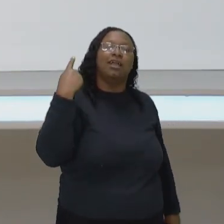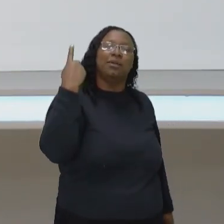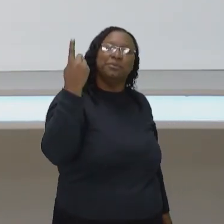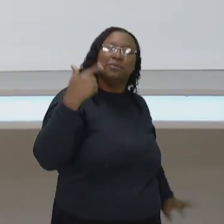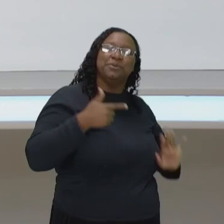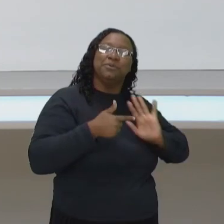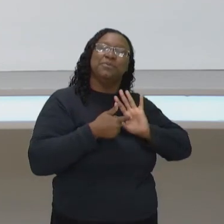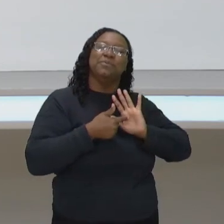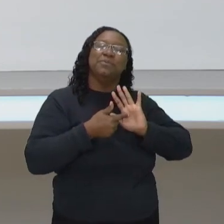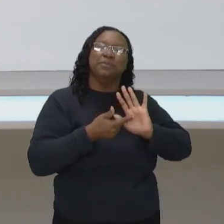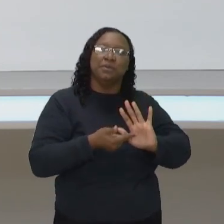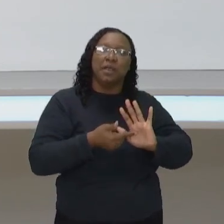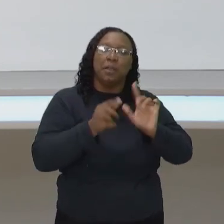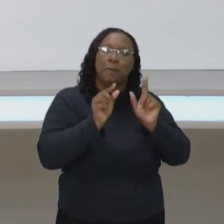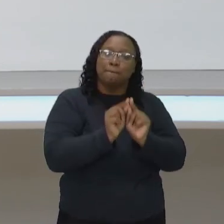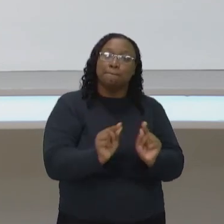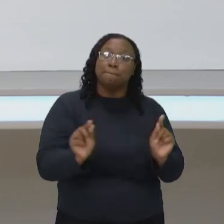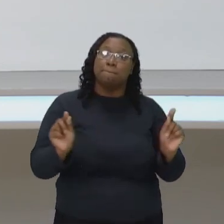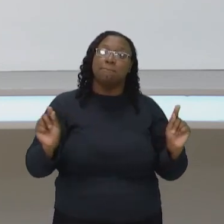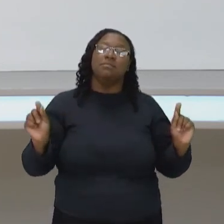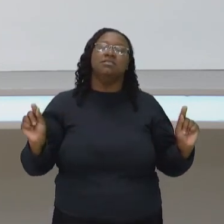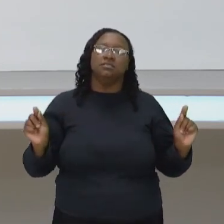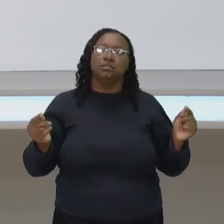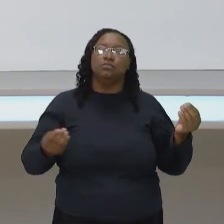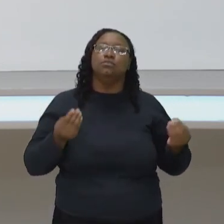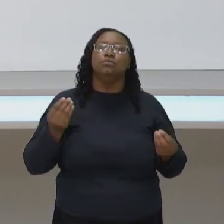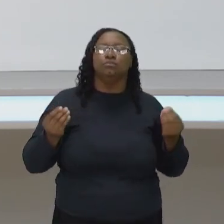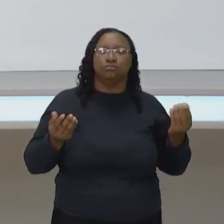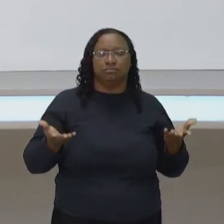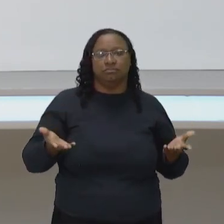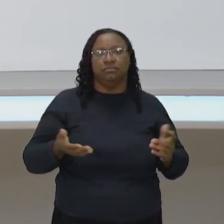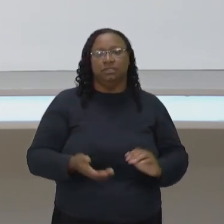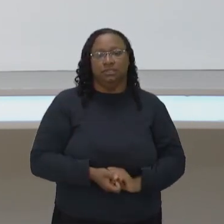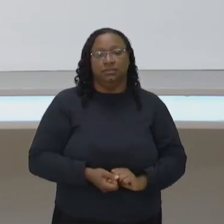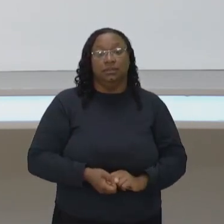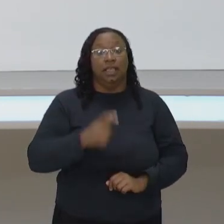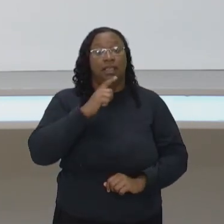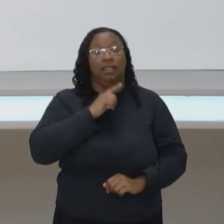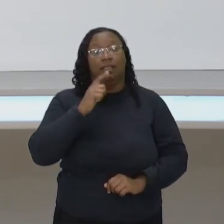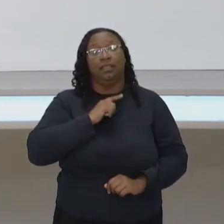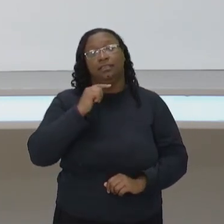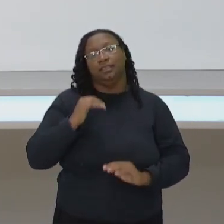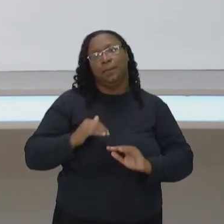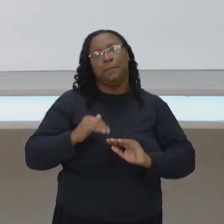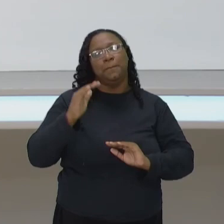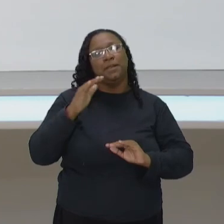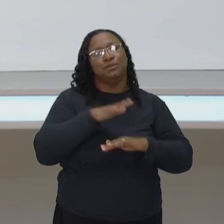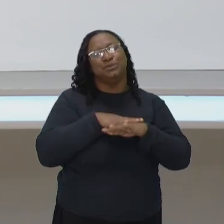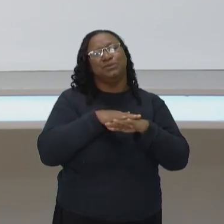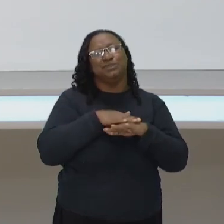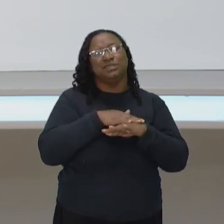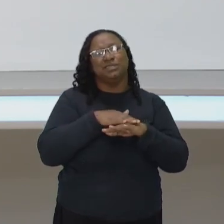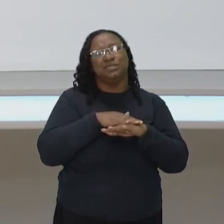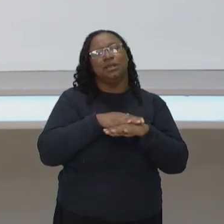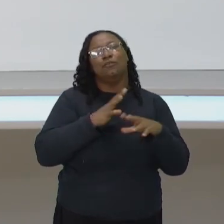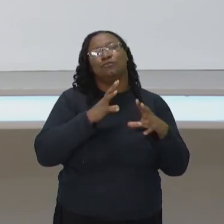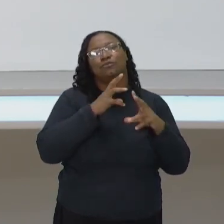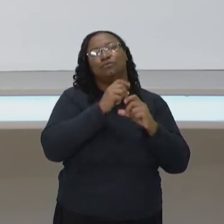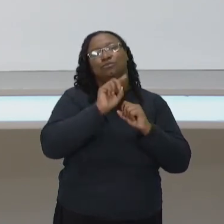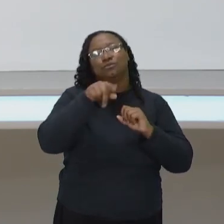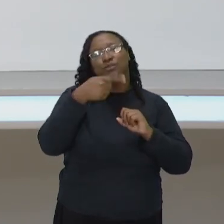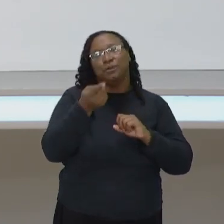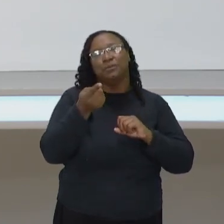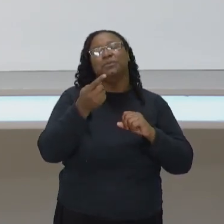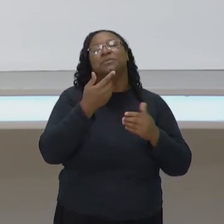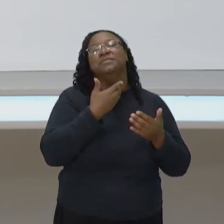uma medição com isso daí. Exatamente. E ainda tem mais um pouquinho para a gente conversar sobre cálculo, então, na próxima